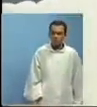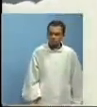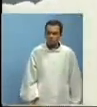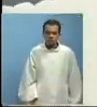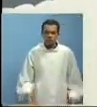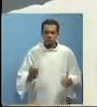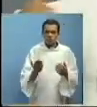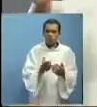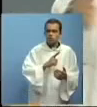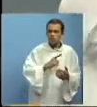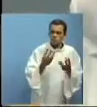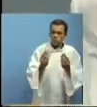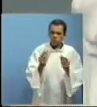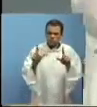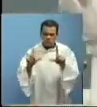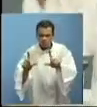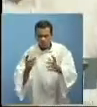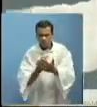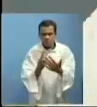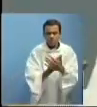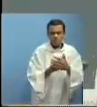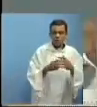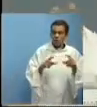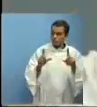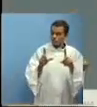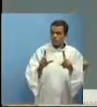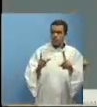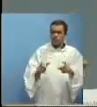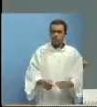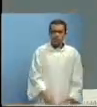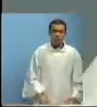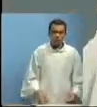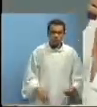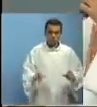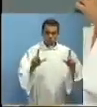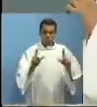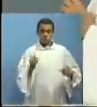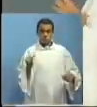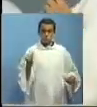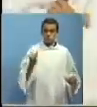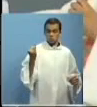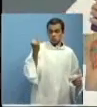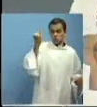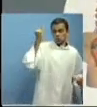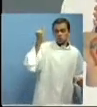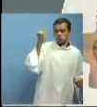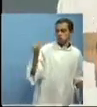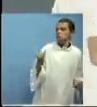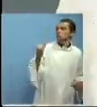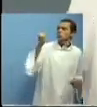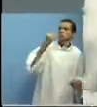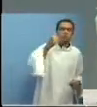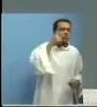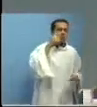mais modernos mas desses programas que de vez em quando aparece que tem grande audiência aonde vai lá um casal brigar por